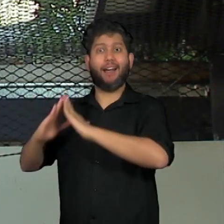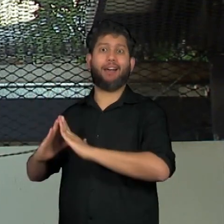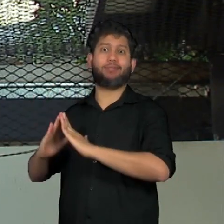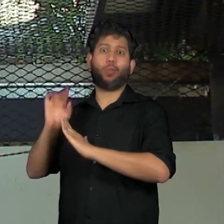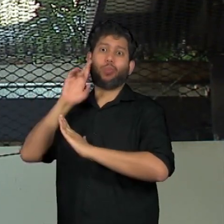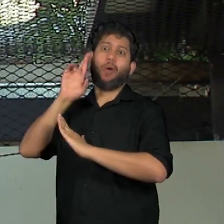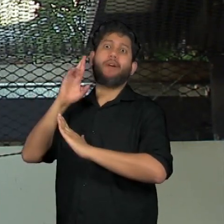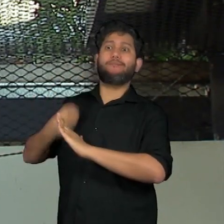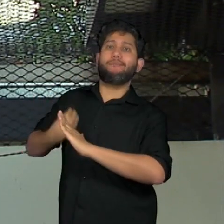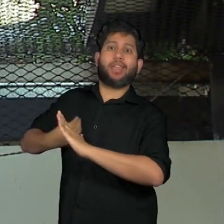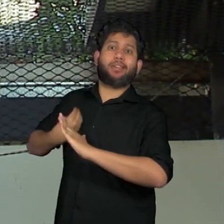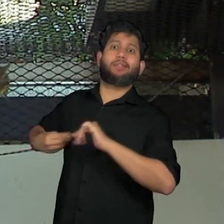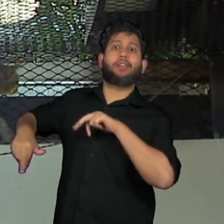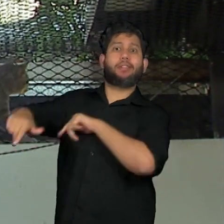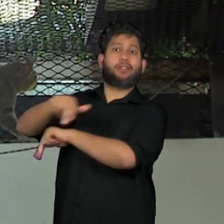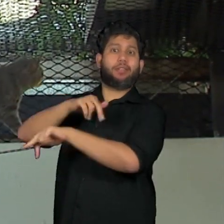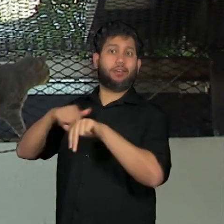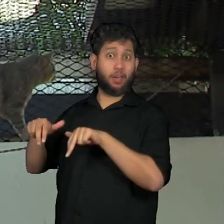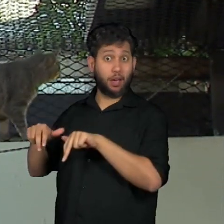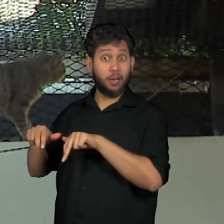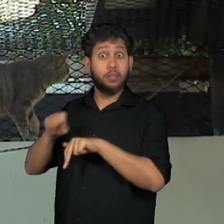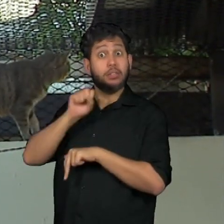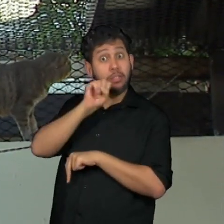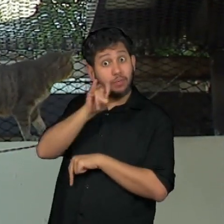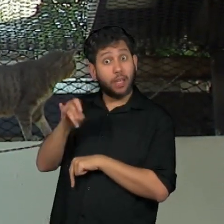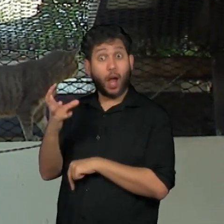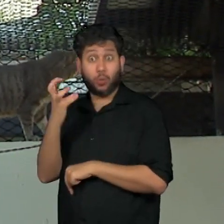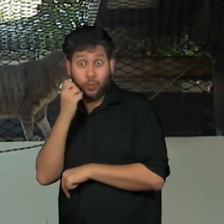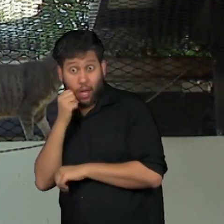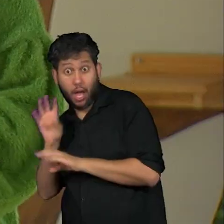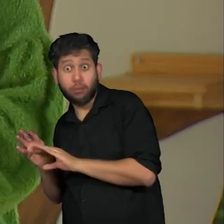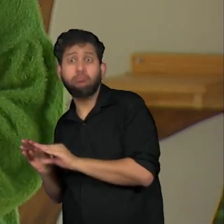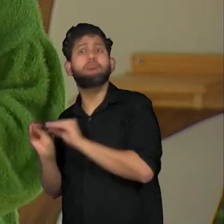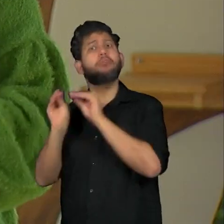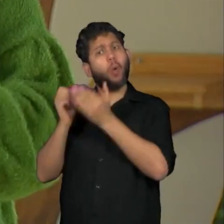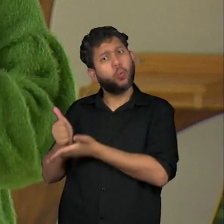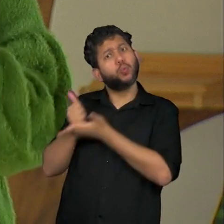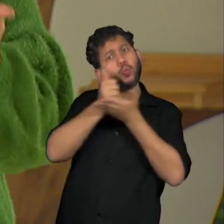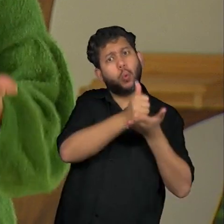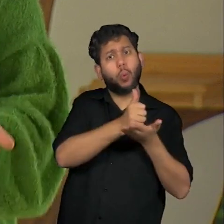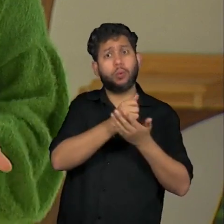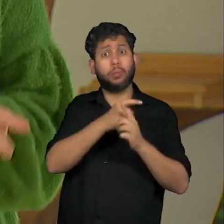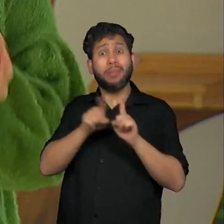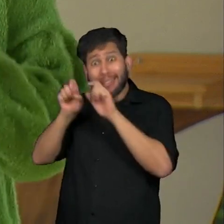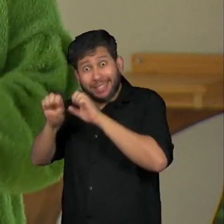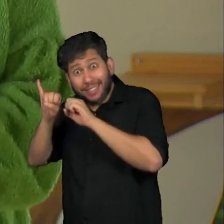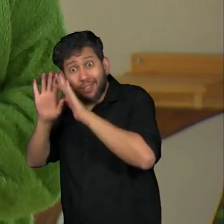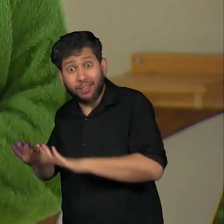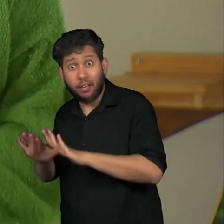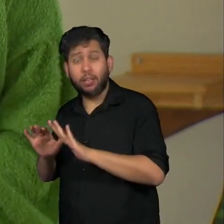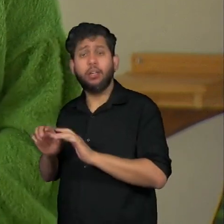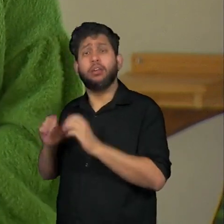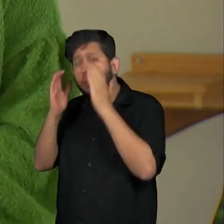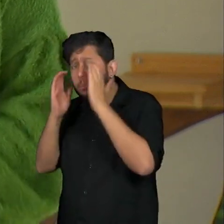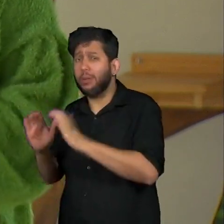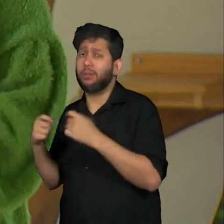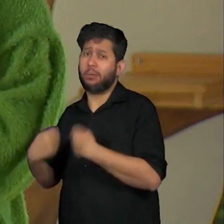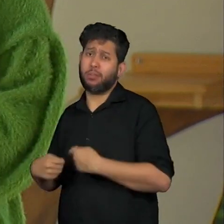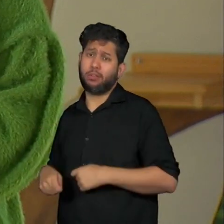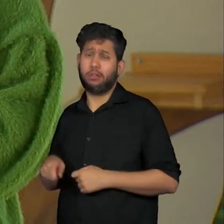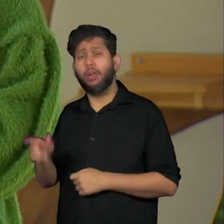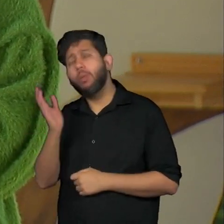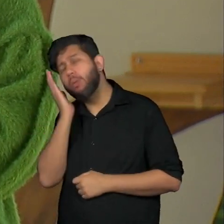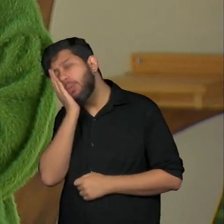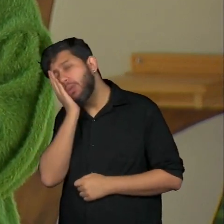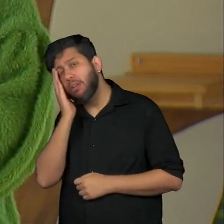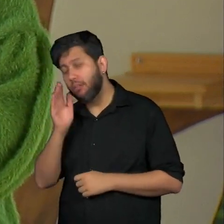lar oficial, né, o nosso lar temporário, então a gente pede sempre para respeitar os gatinhos, se eles estiverem dormindo pode fazer um carinho mais de leve, mas sem